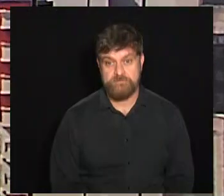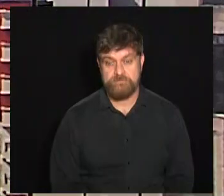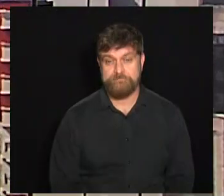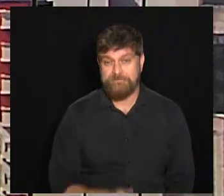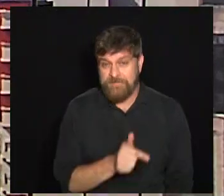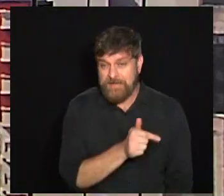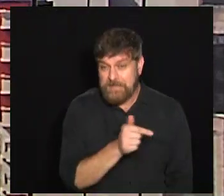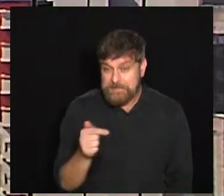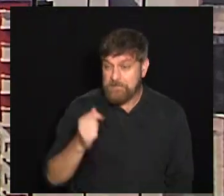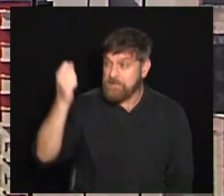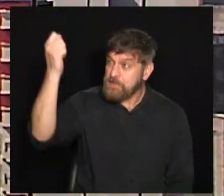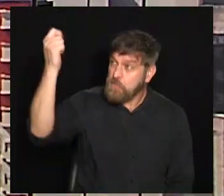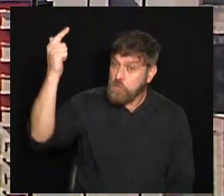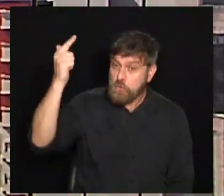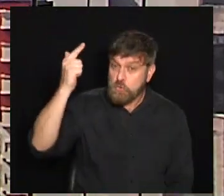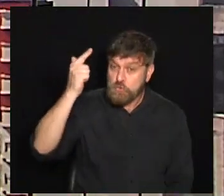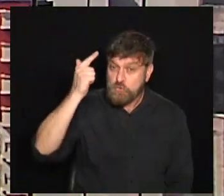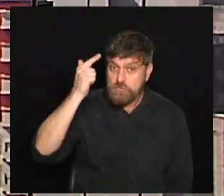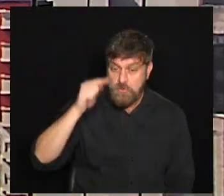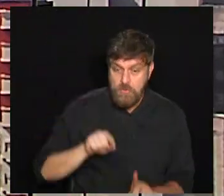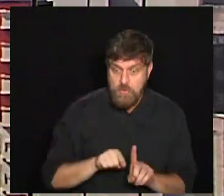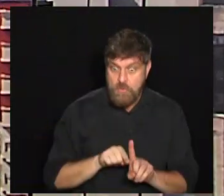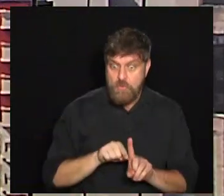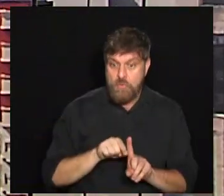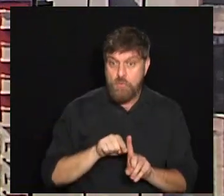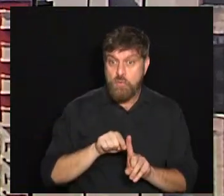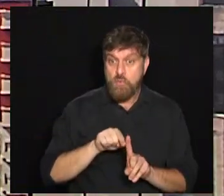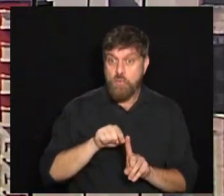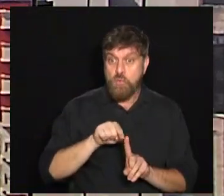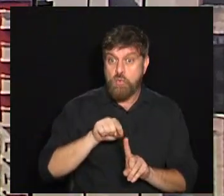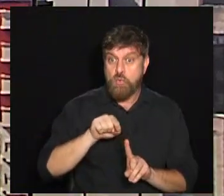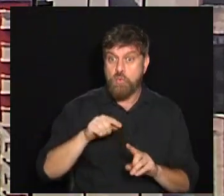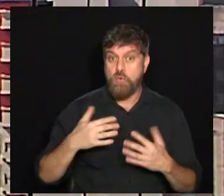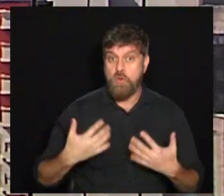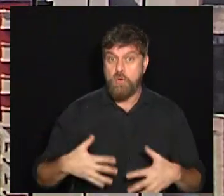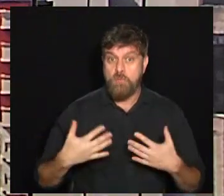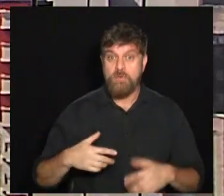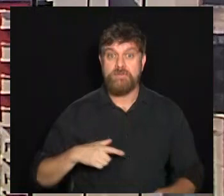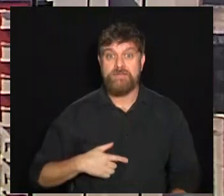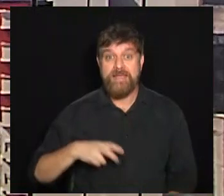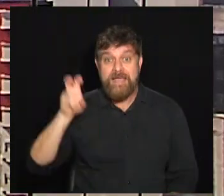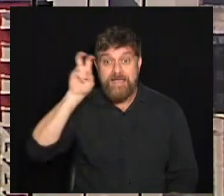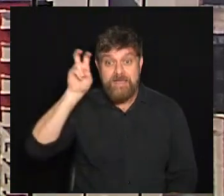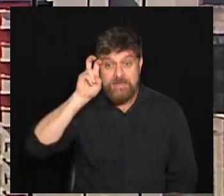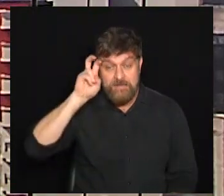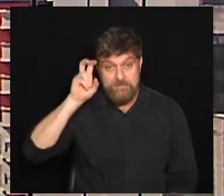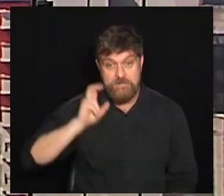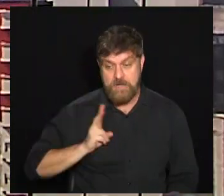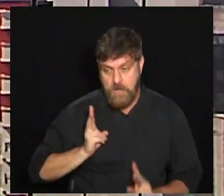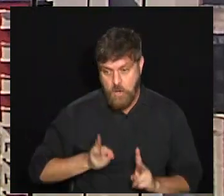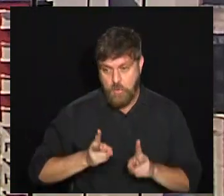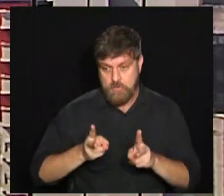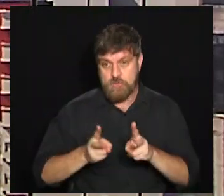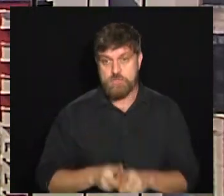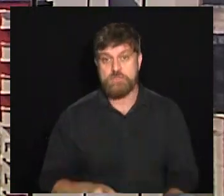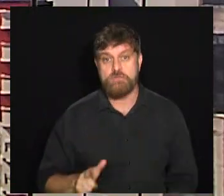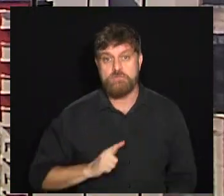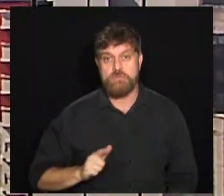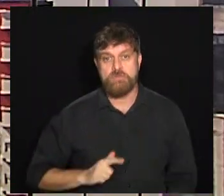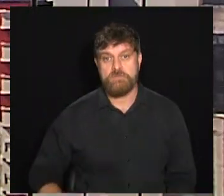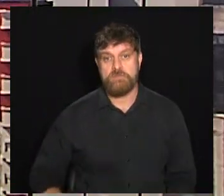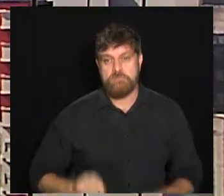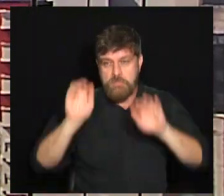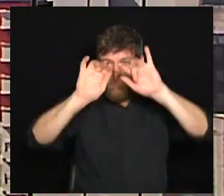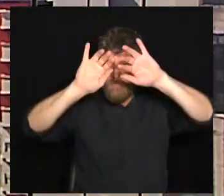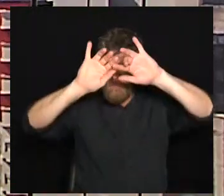Semana com sol e temperaturas altas. Para amanhã, quinta-feira, a previsão continua sendo de tempo aberto, só